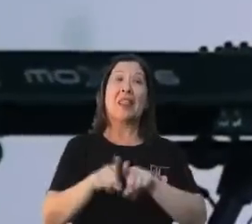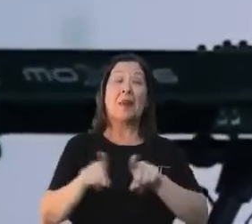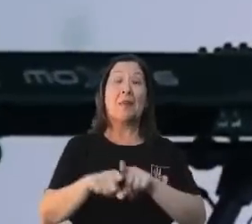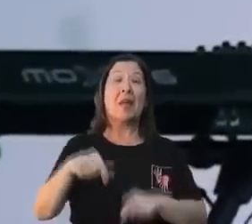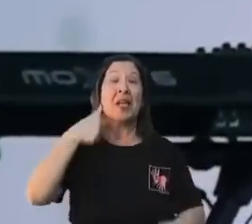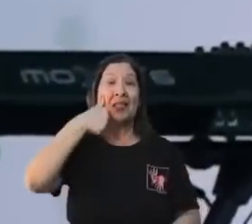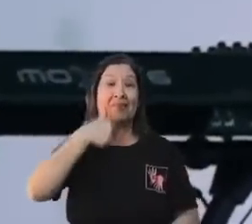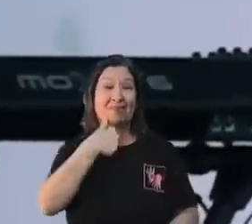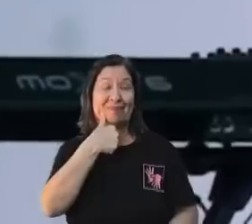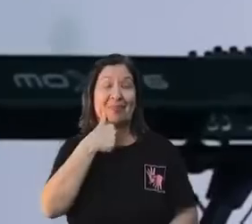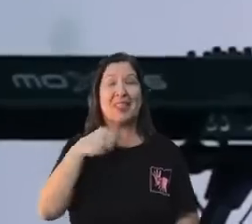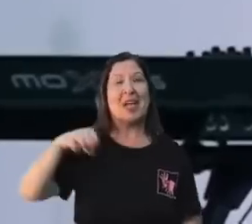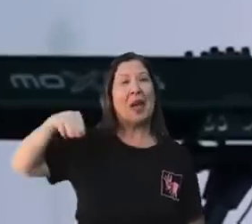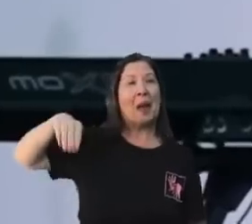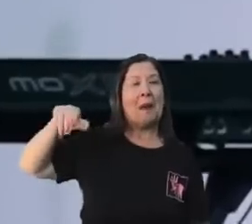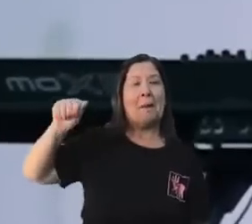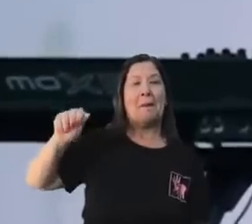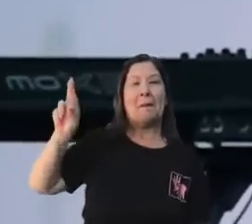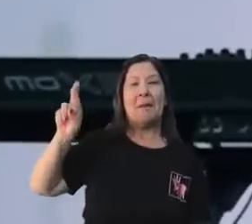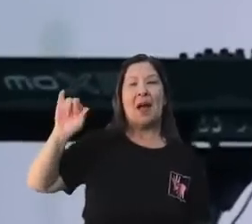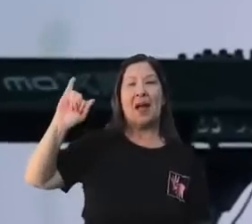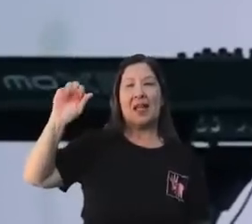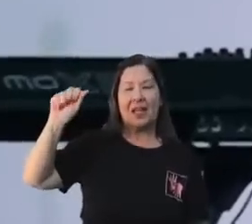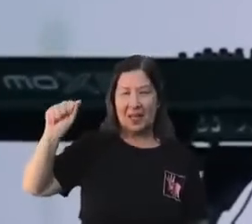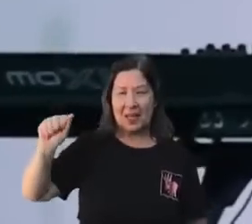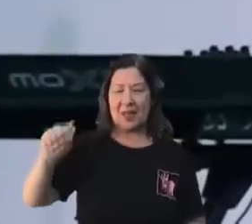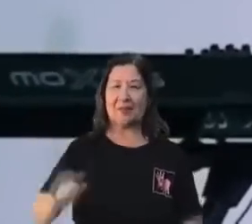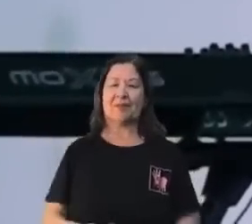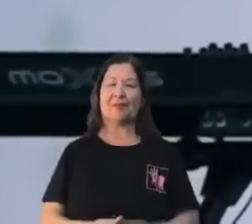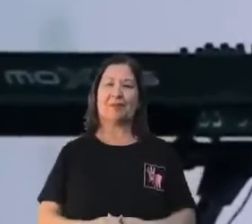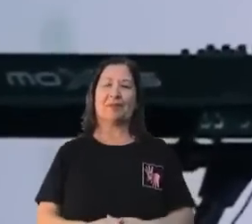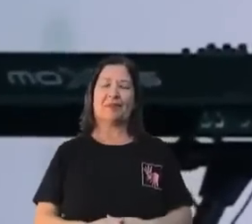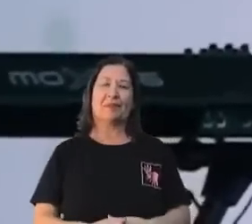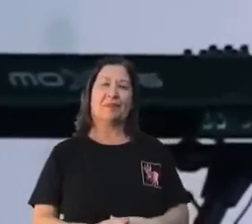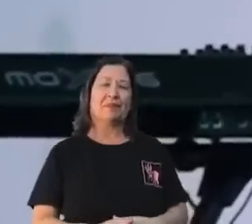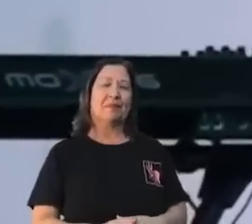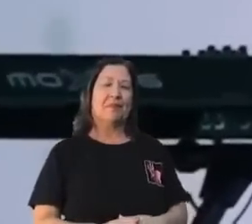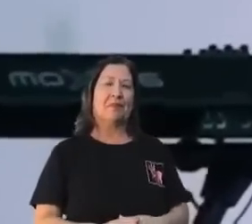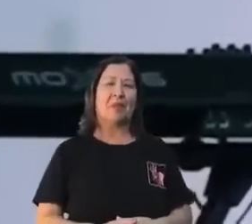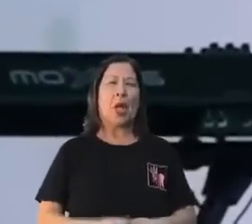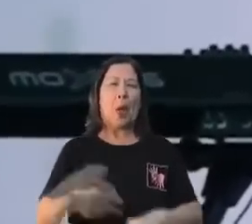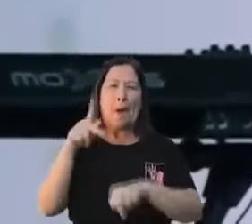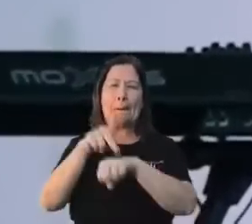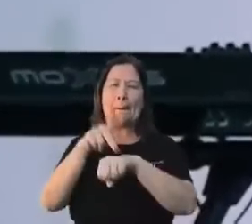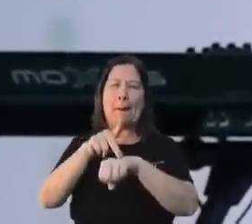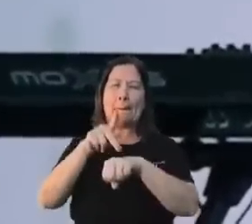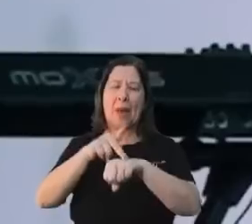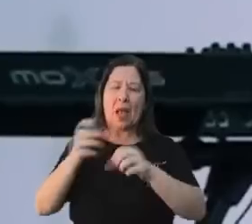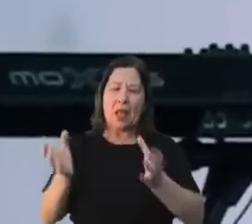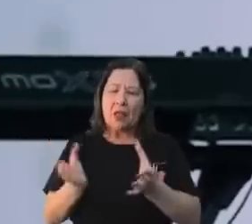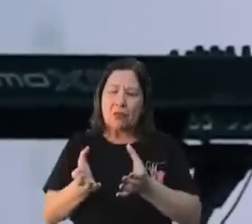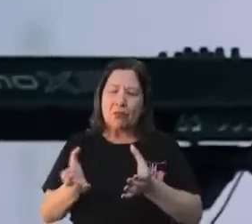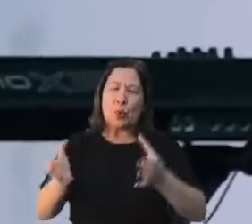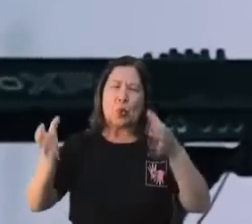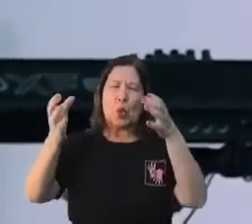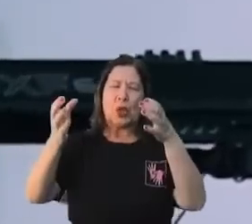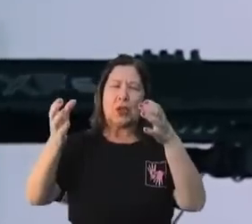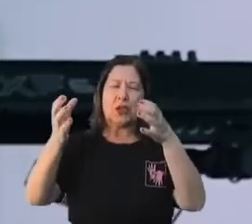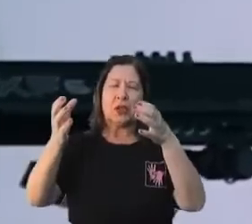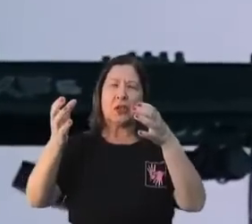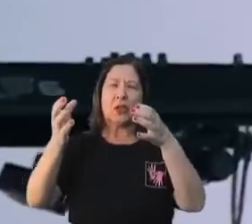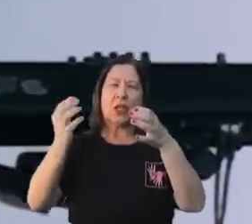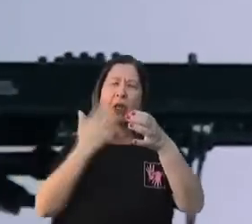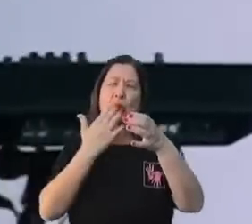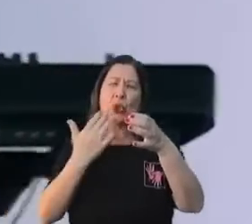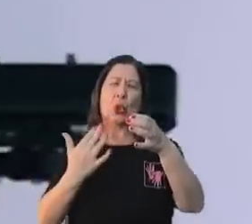com um vaso de alabastro. Alabastro é uma pedra ornamental, de cor rosa. E